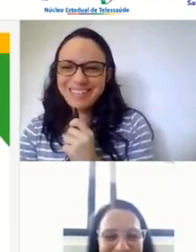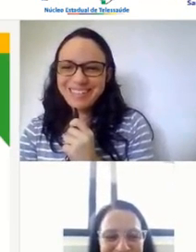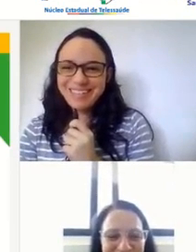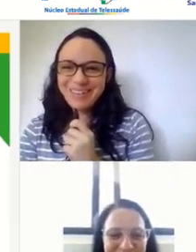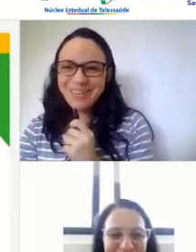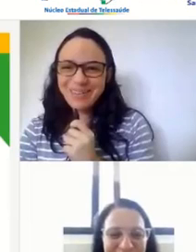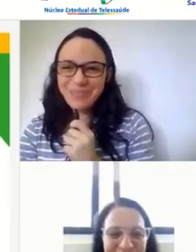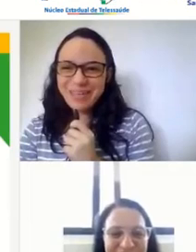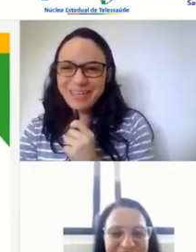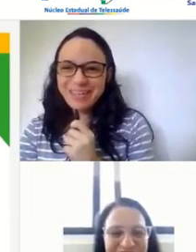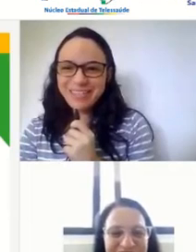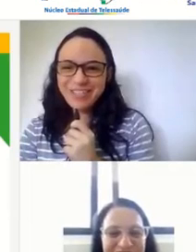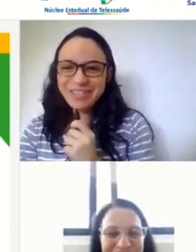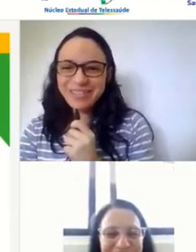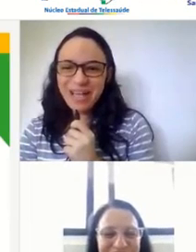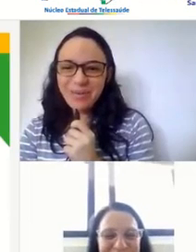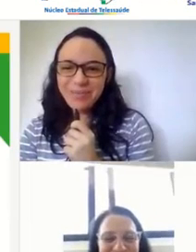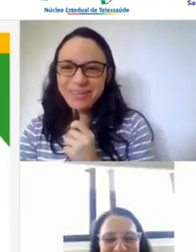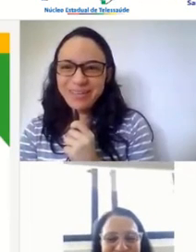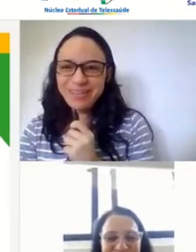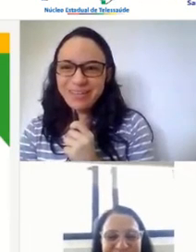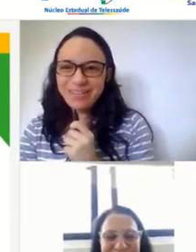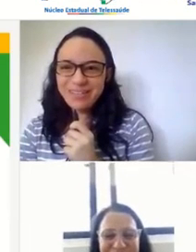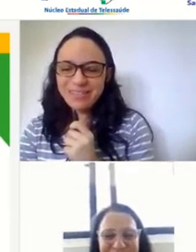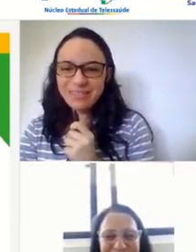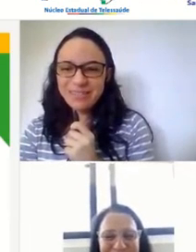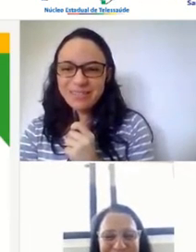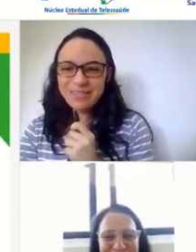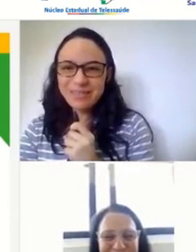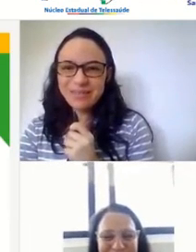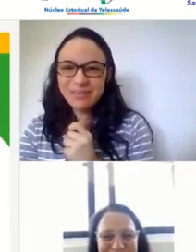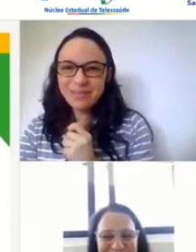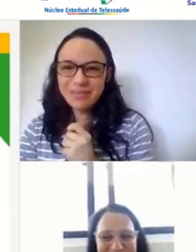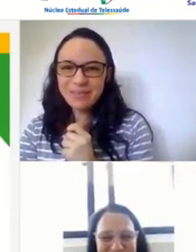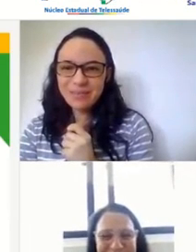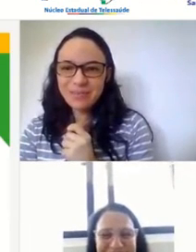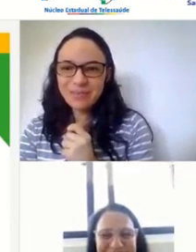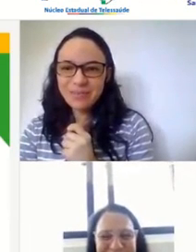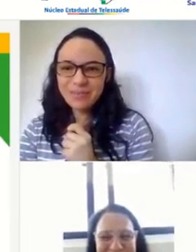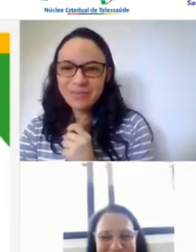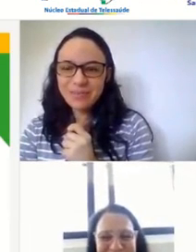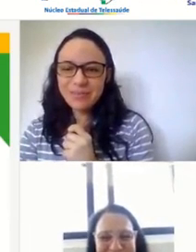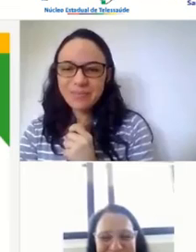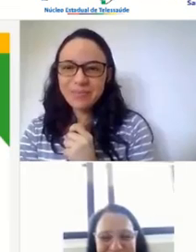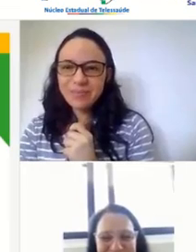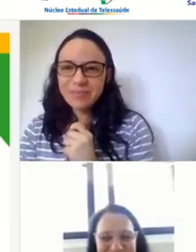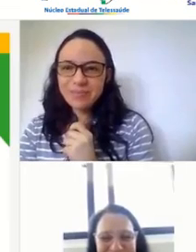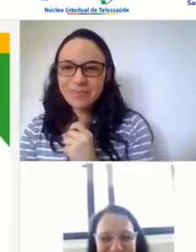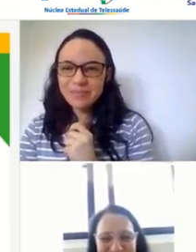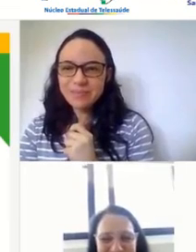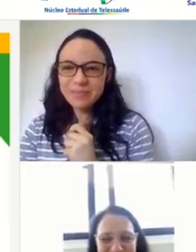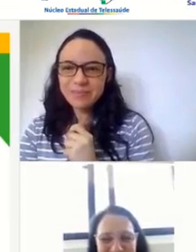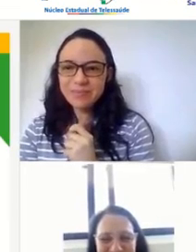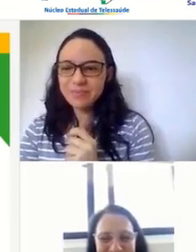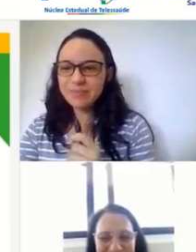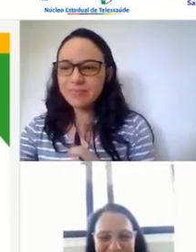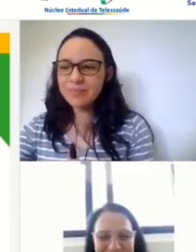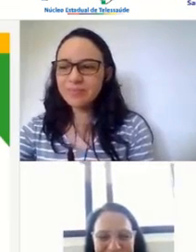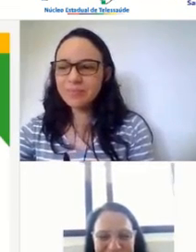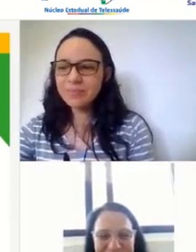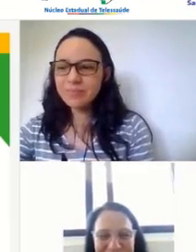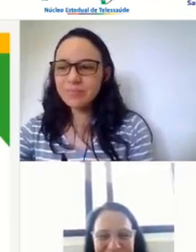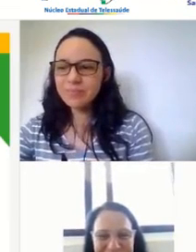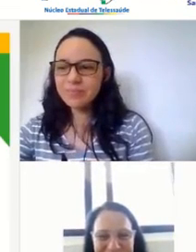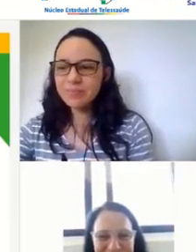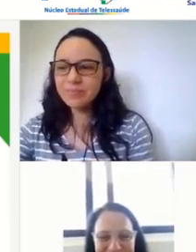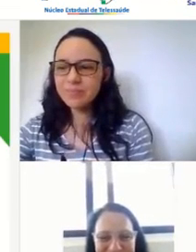nova fazer assim essa essa transmissão online a gente é mais acostumada assim sala de